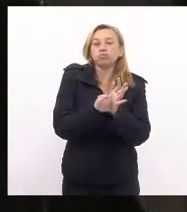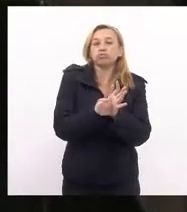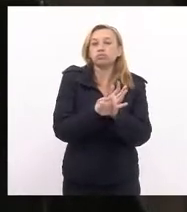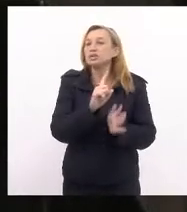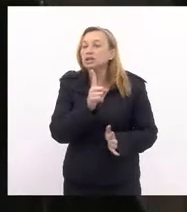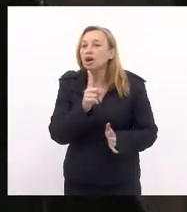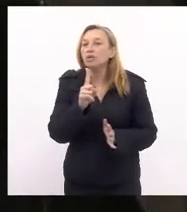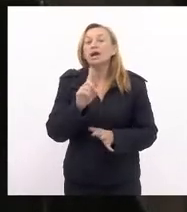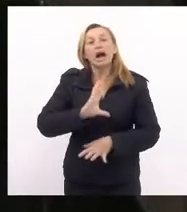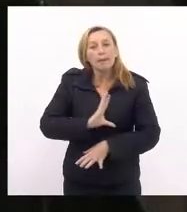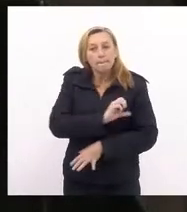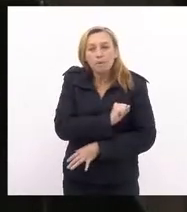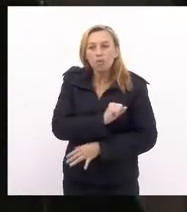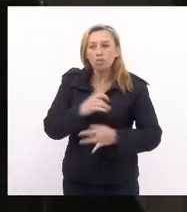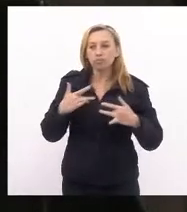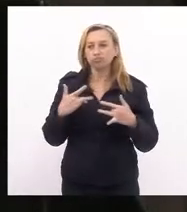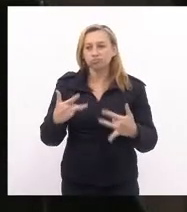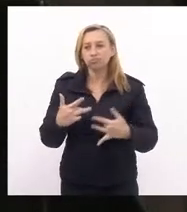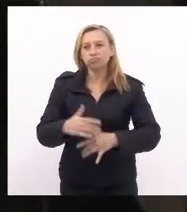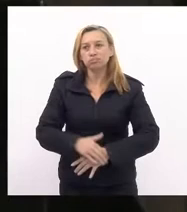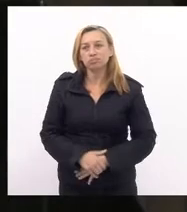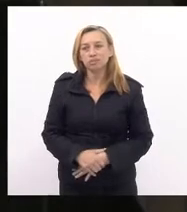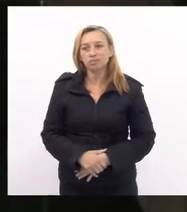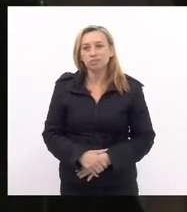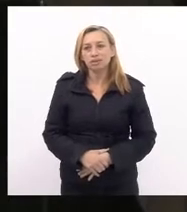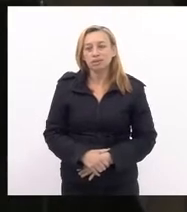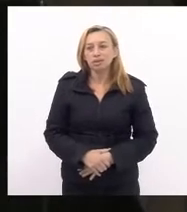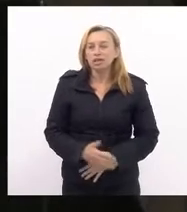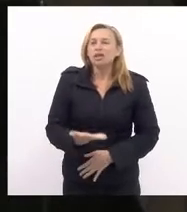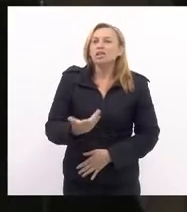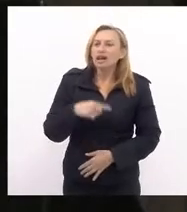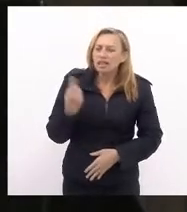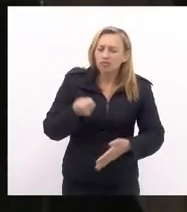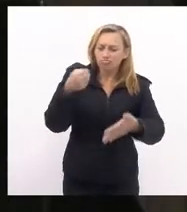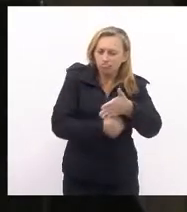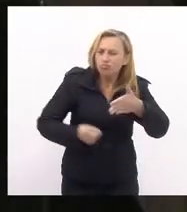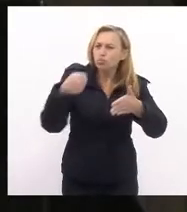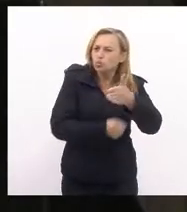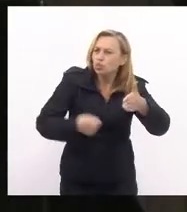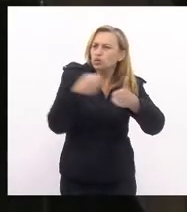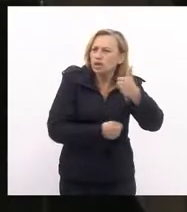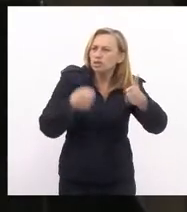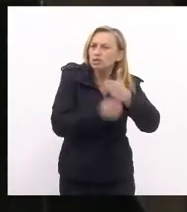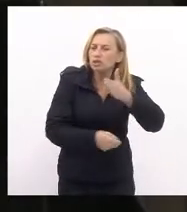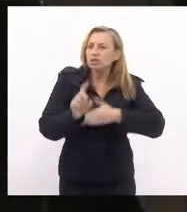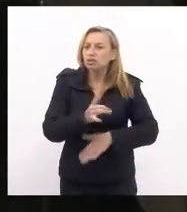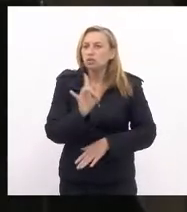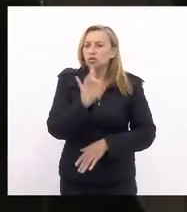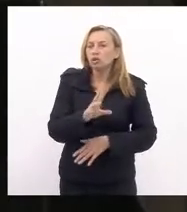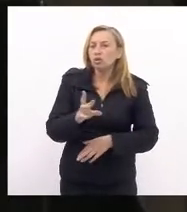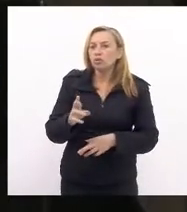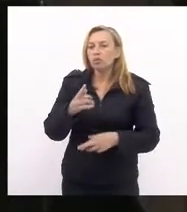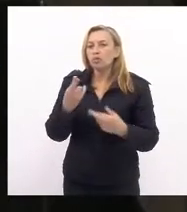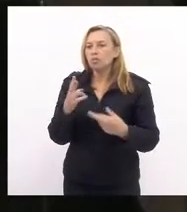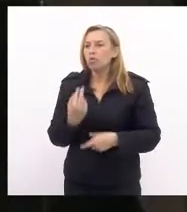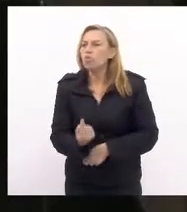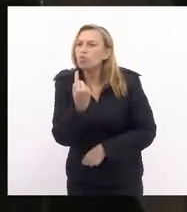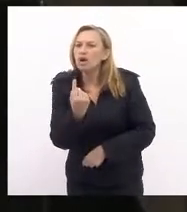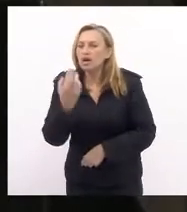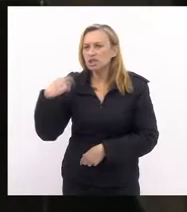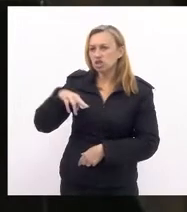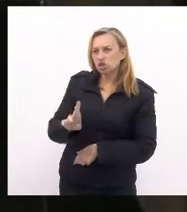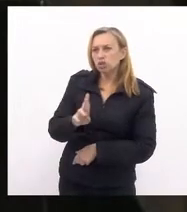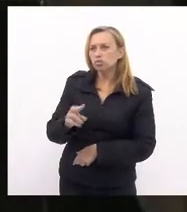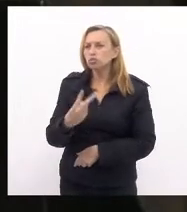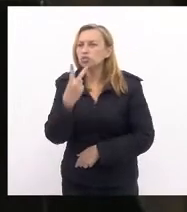Existe amor ao próximo. Aqui nós estamos lutando, não só por uma religião, nem duas religiões.